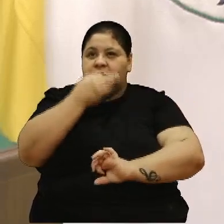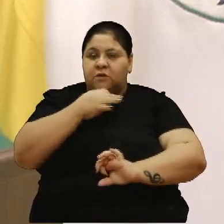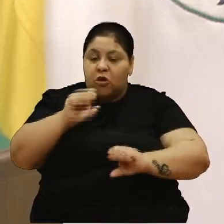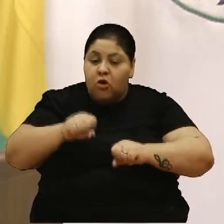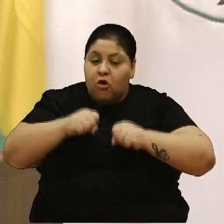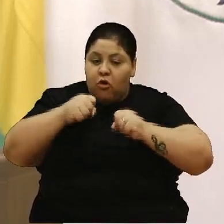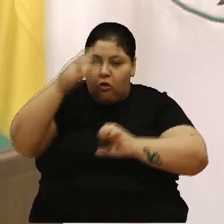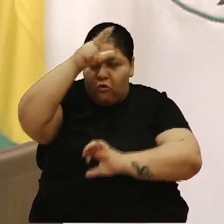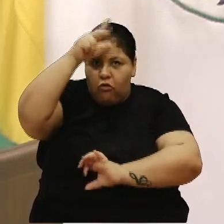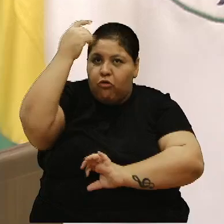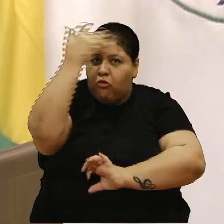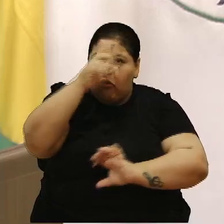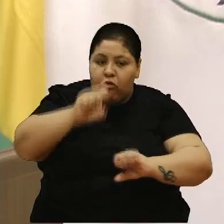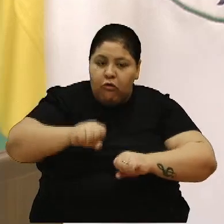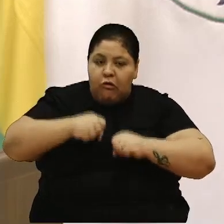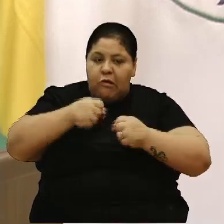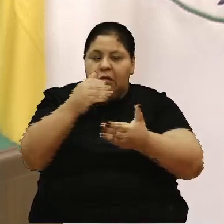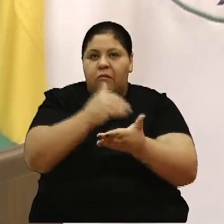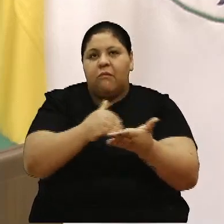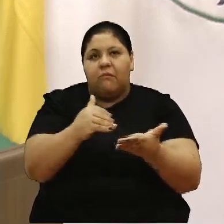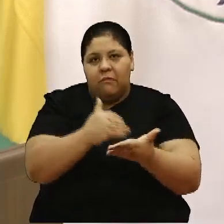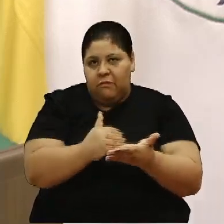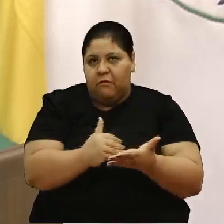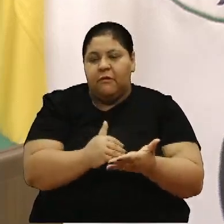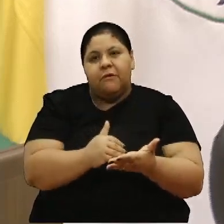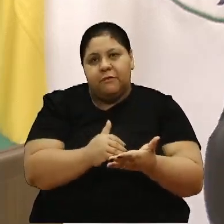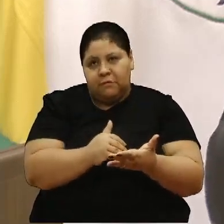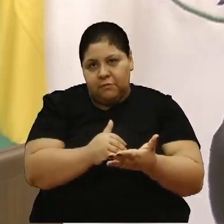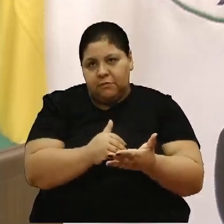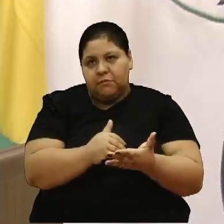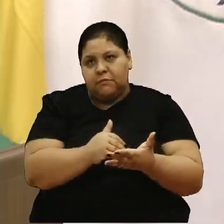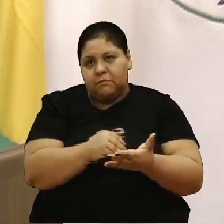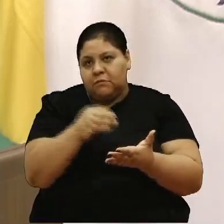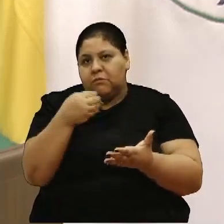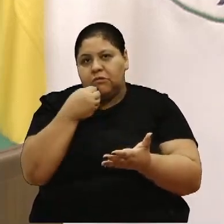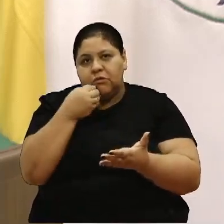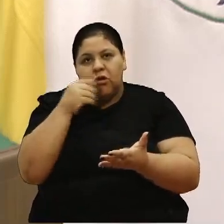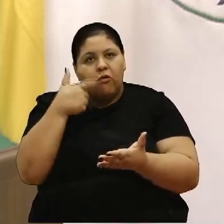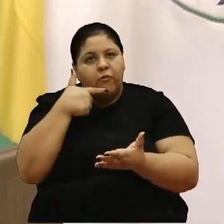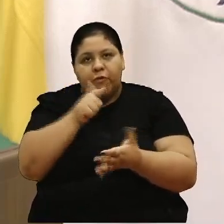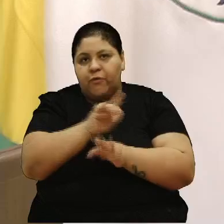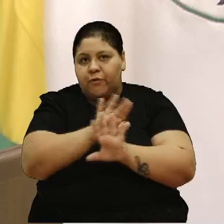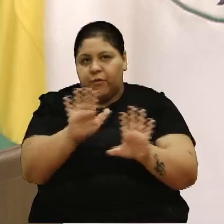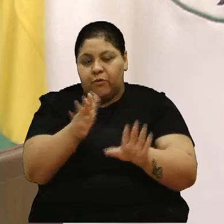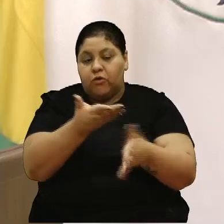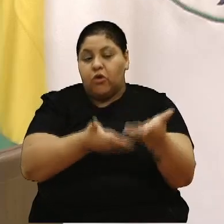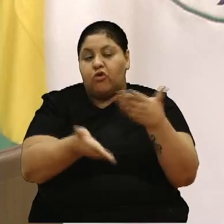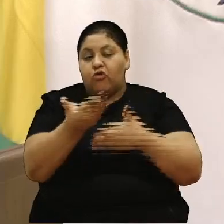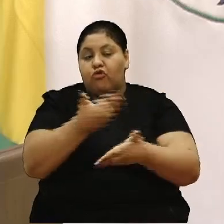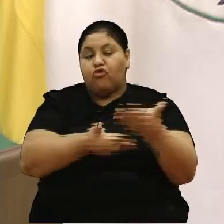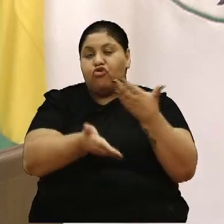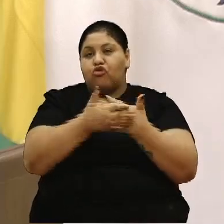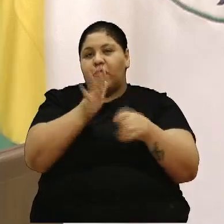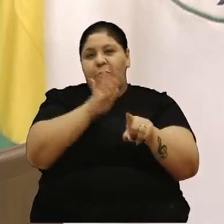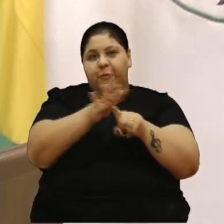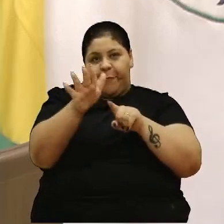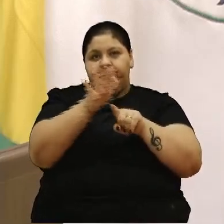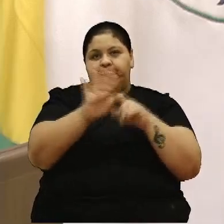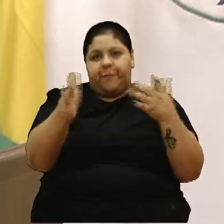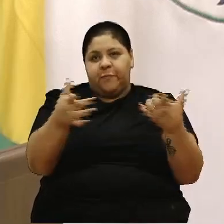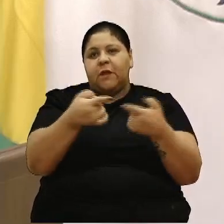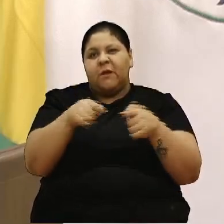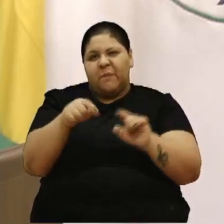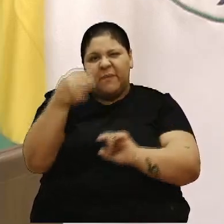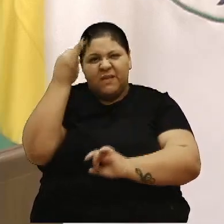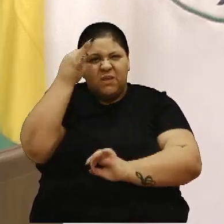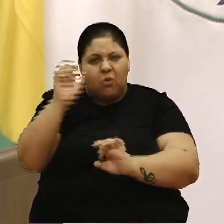esforço do prefeito Odiló, é o esforço do secretário. Nem, por óbvio, não vamos conseguir atender todas as demandas, mas eu entendo